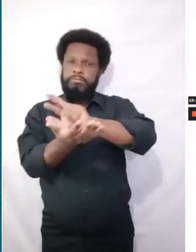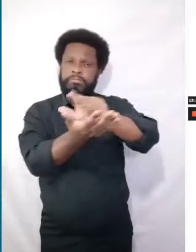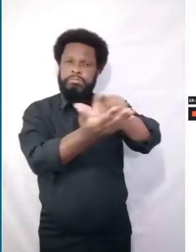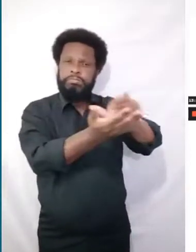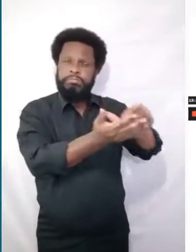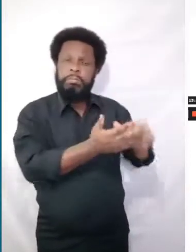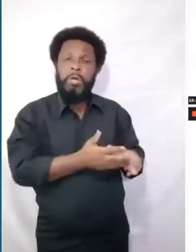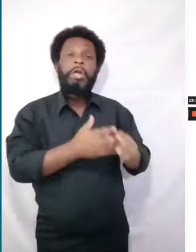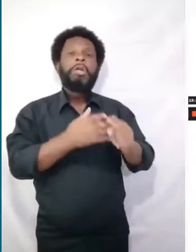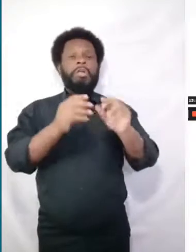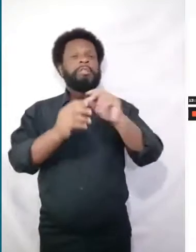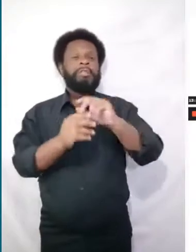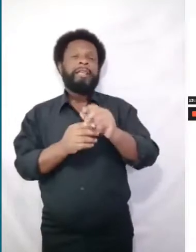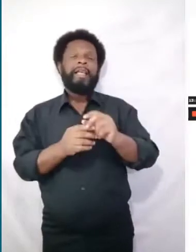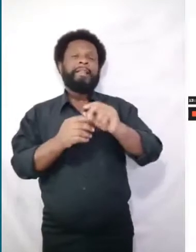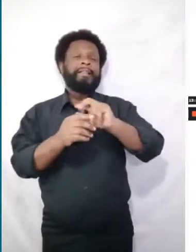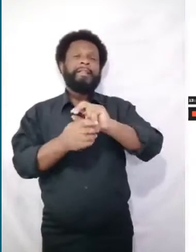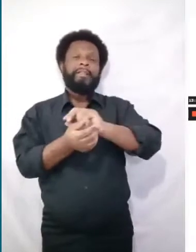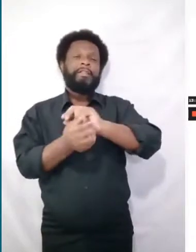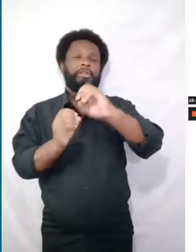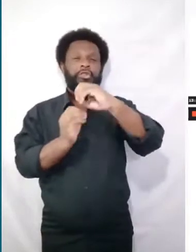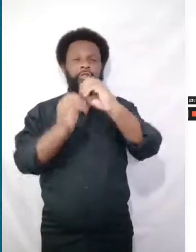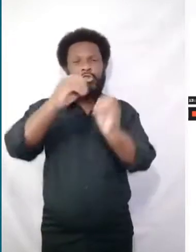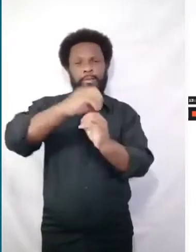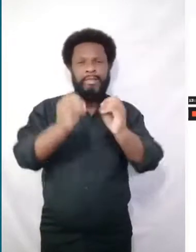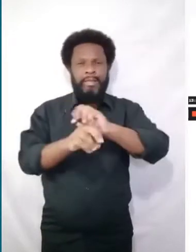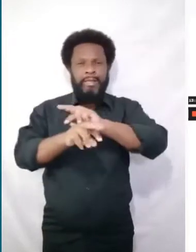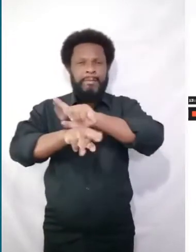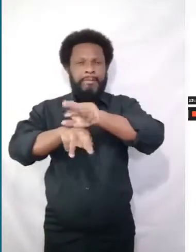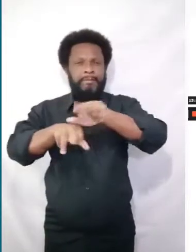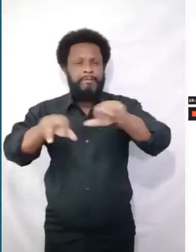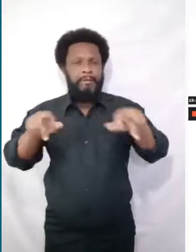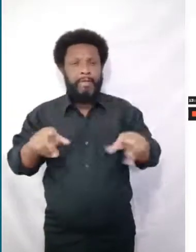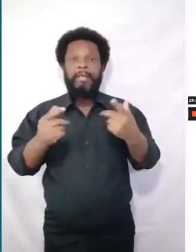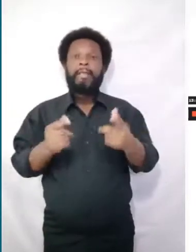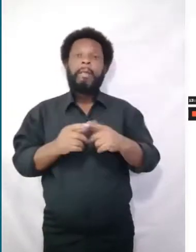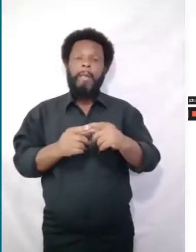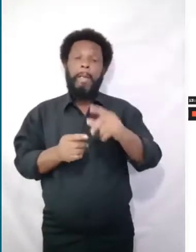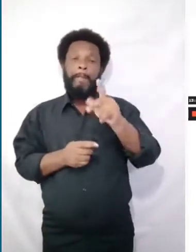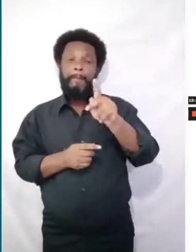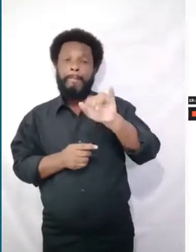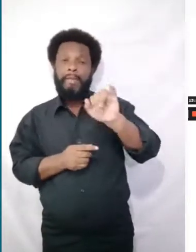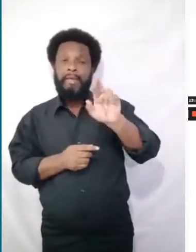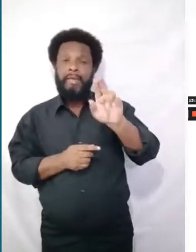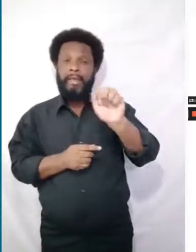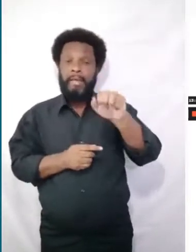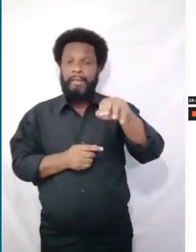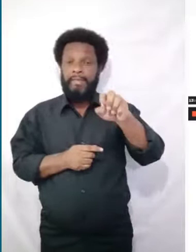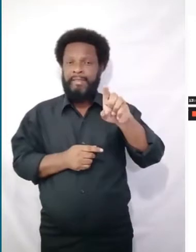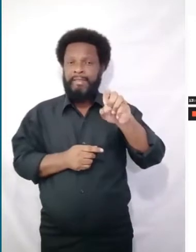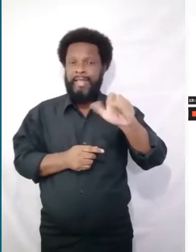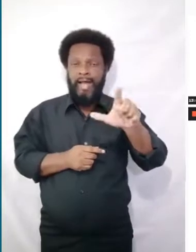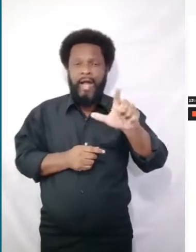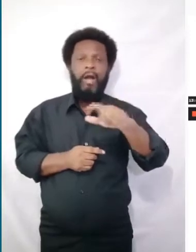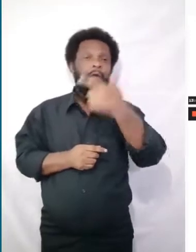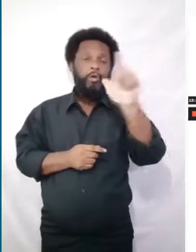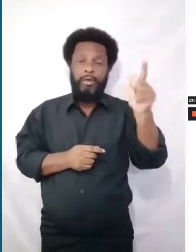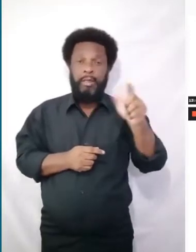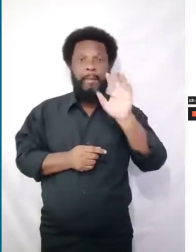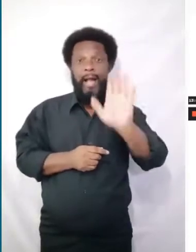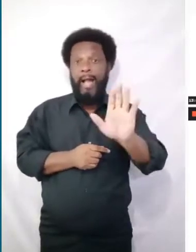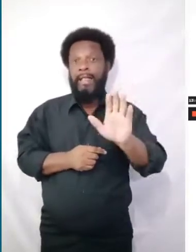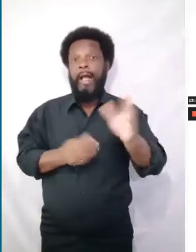gente viu várias geometrias, certo? Linear, angular, trigonal plana, a piramidal, a